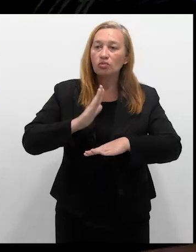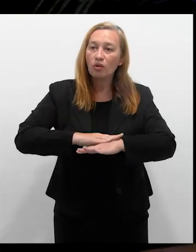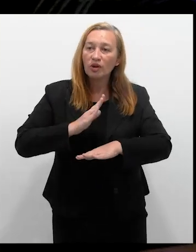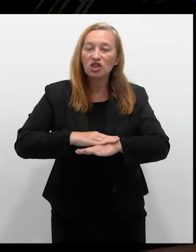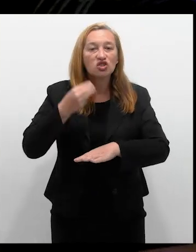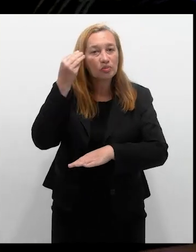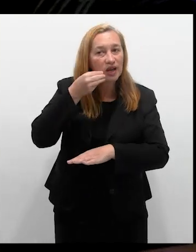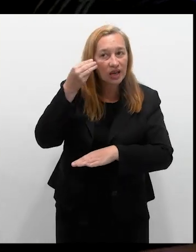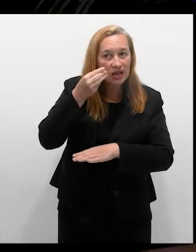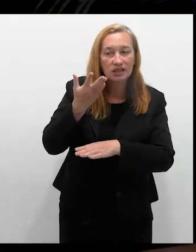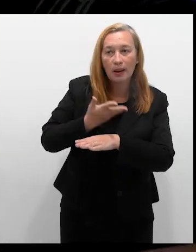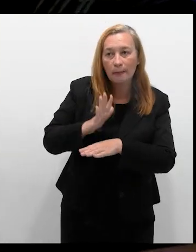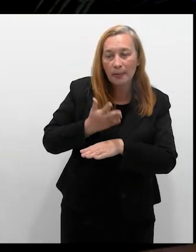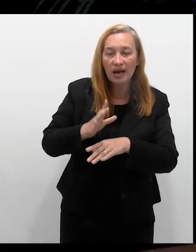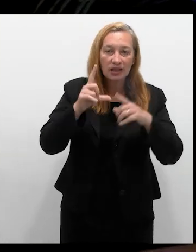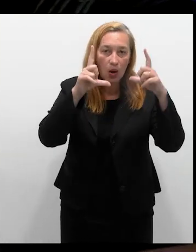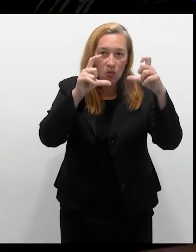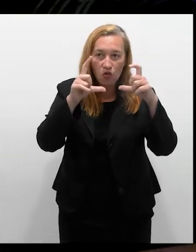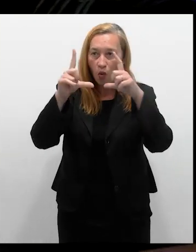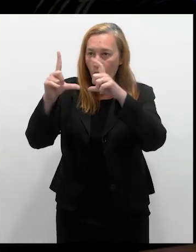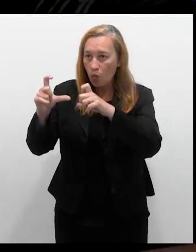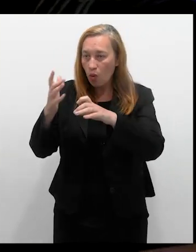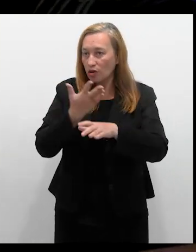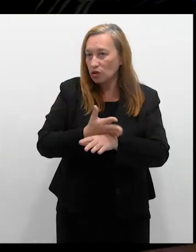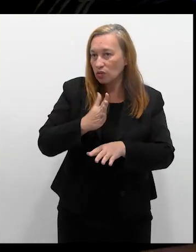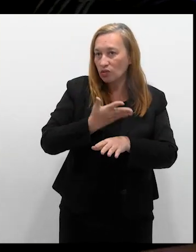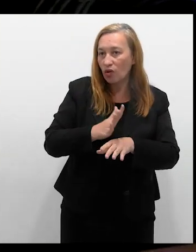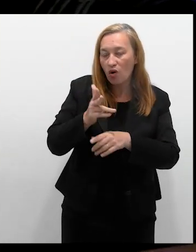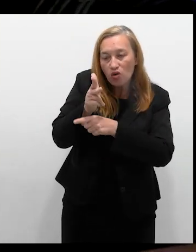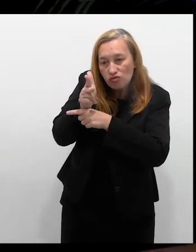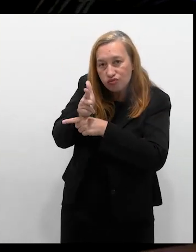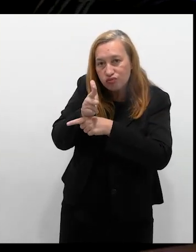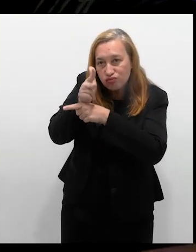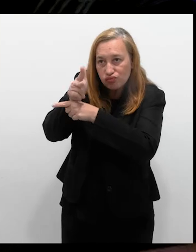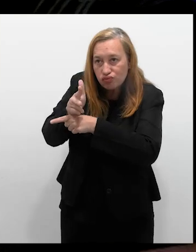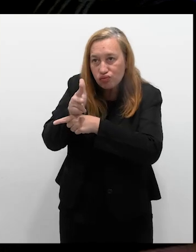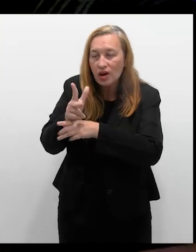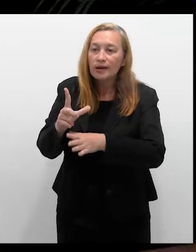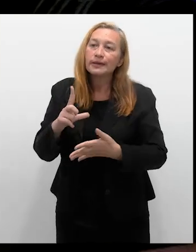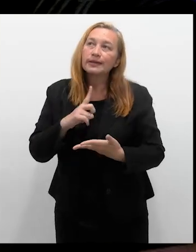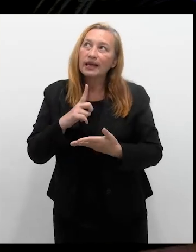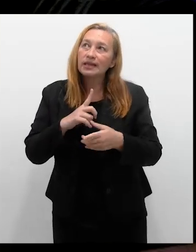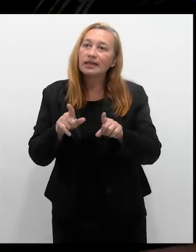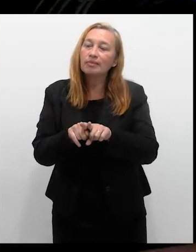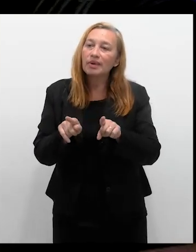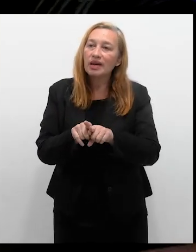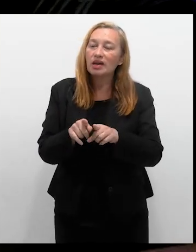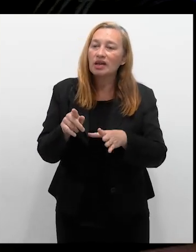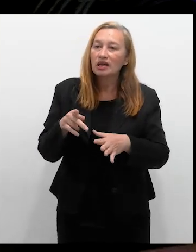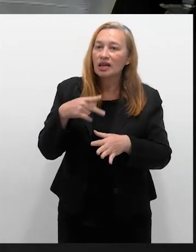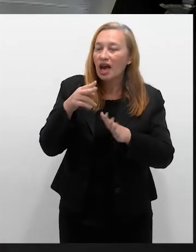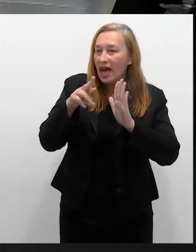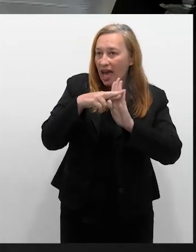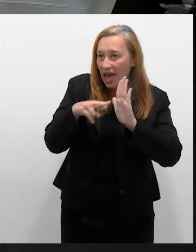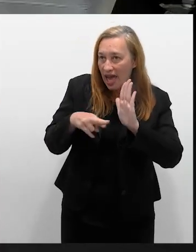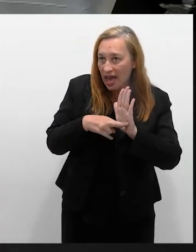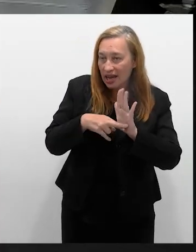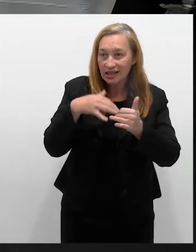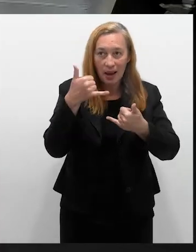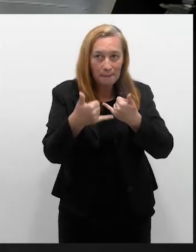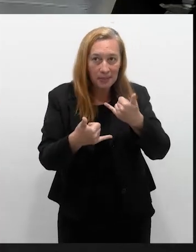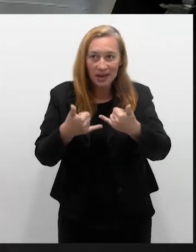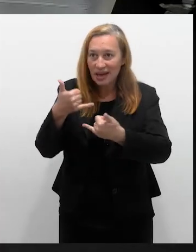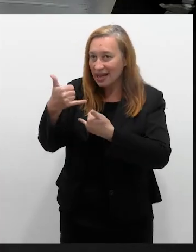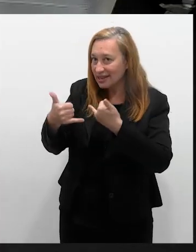começar experiências práticas. Então, exercícios de fotografia, exercícios de filmagem. E a gente tem o que a gente chama de regras